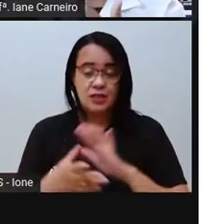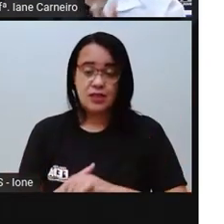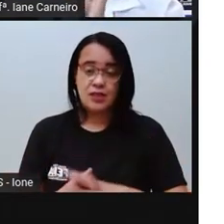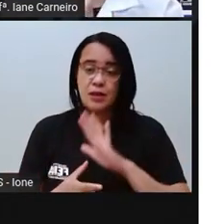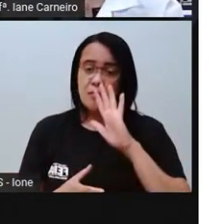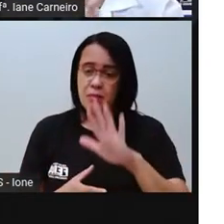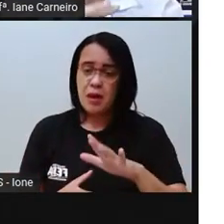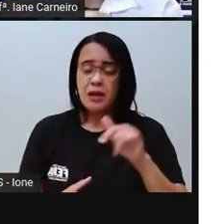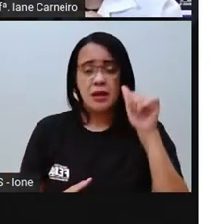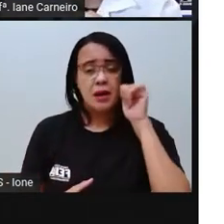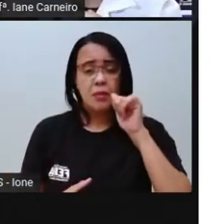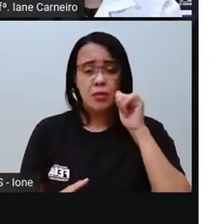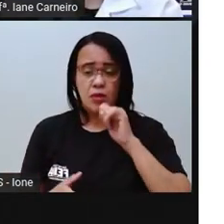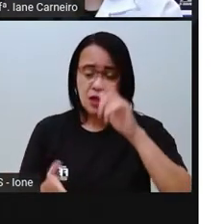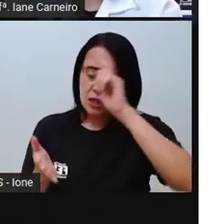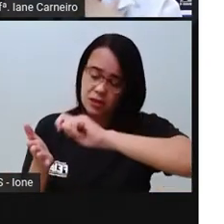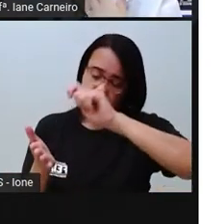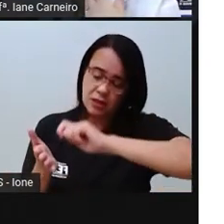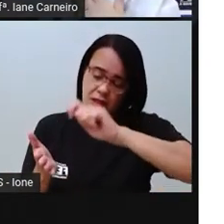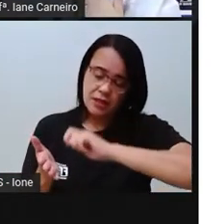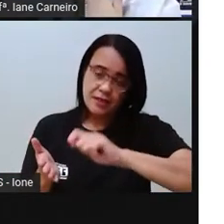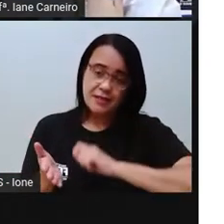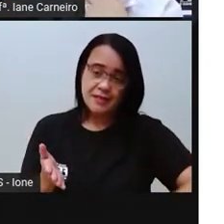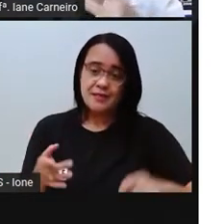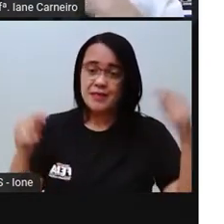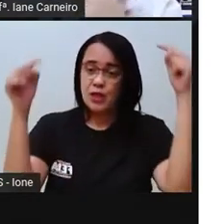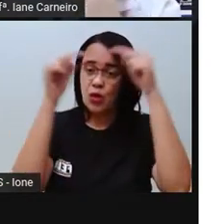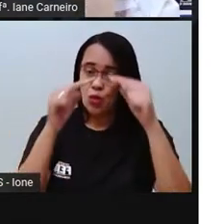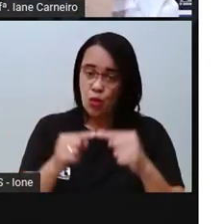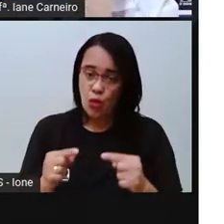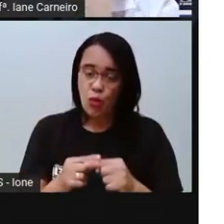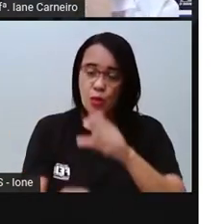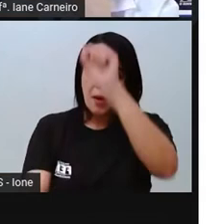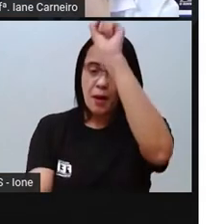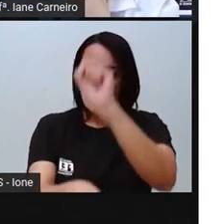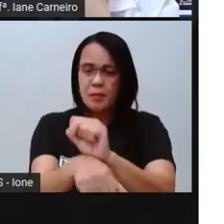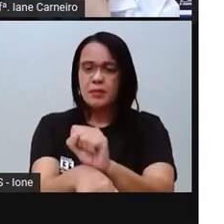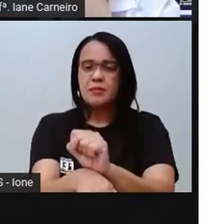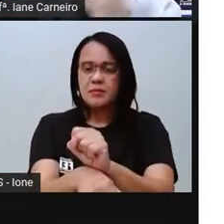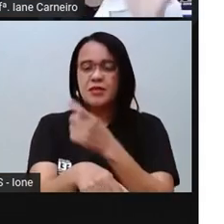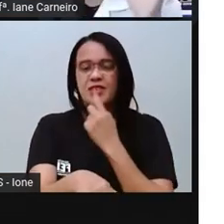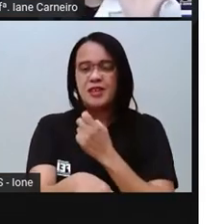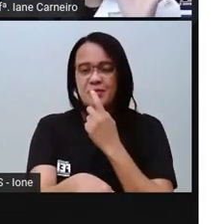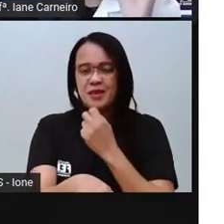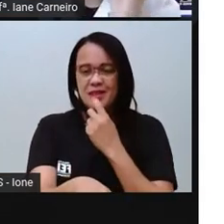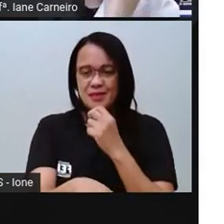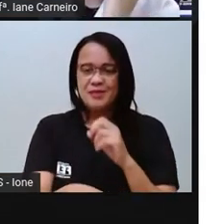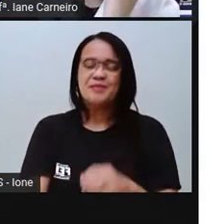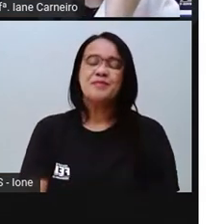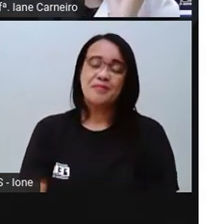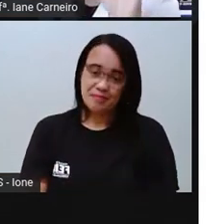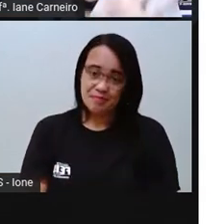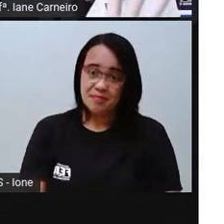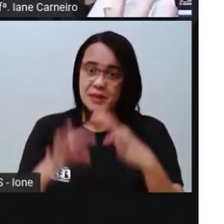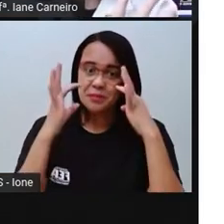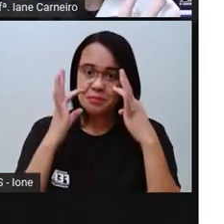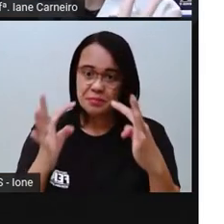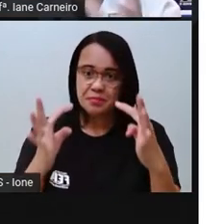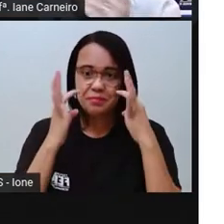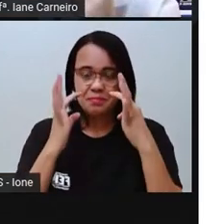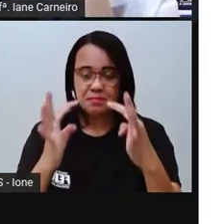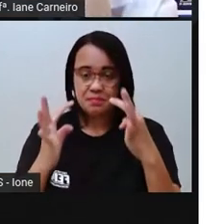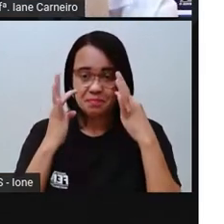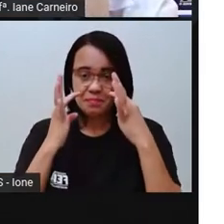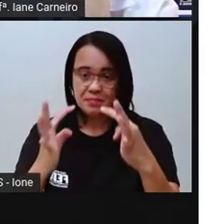a autora quis representar, né, para parar, né? Então aqui, ó, para ter atenção, né? Então tá